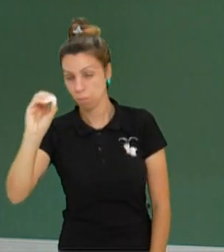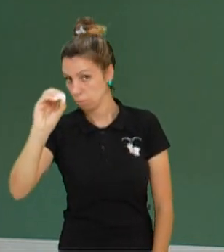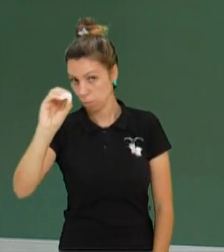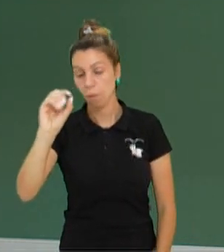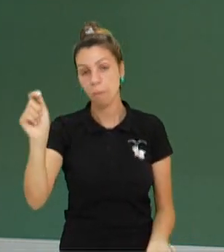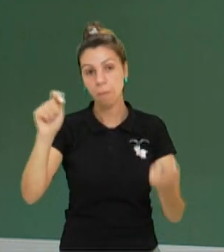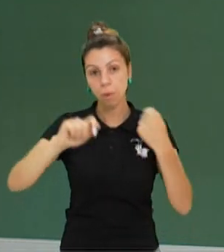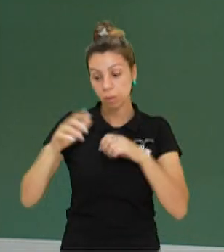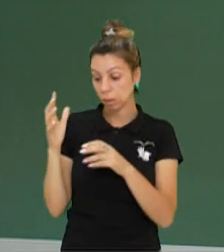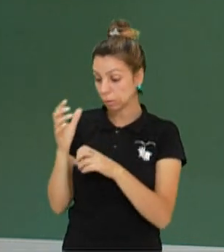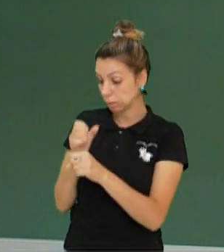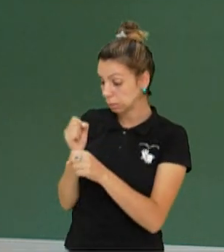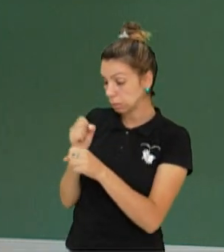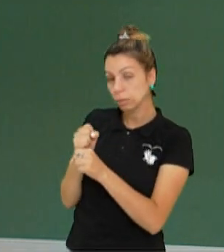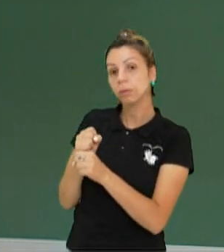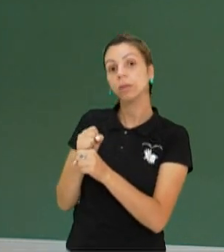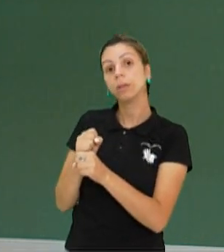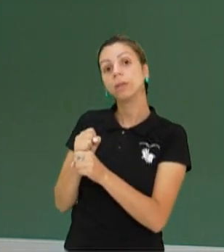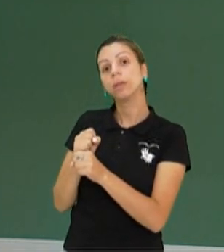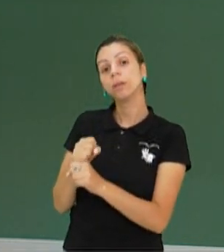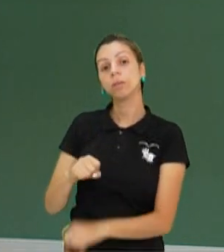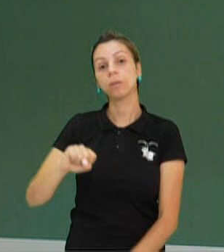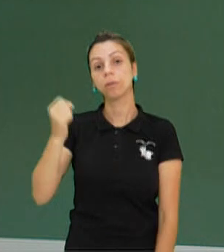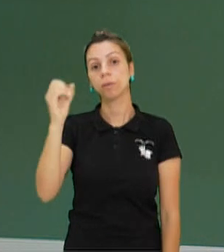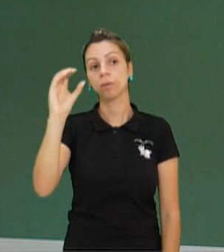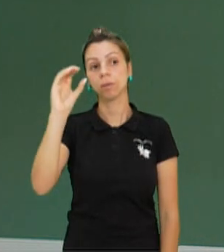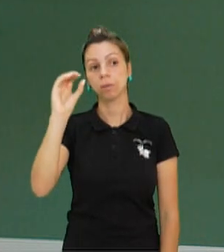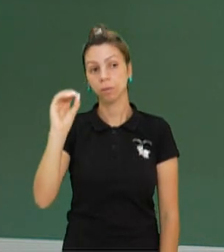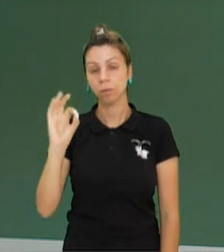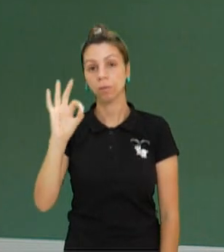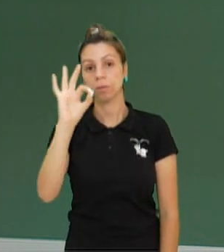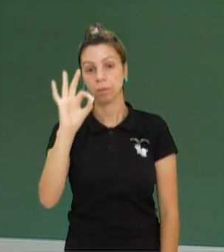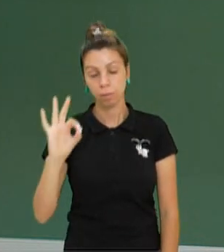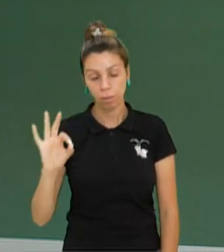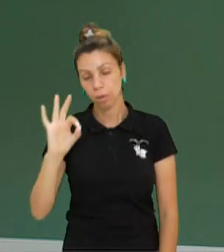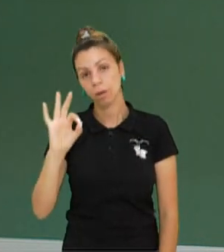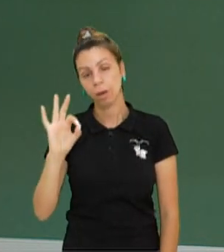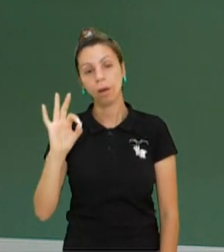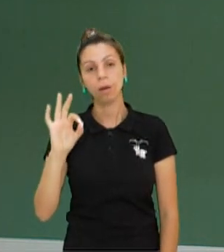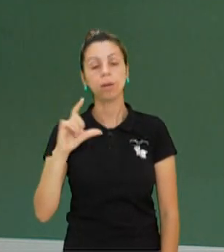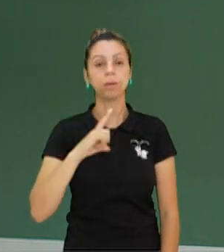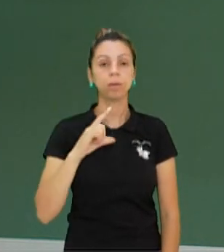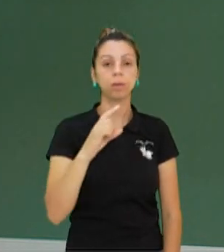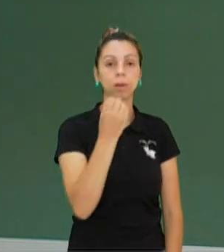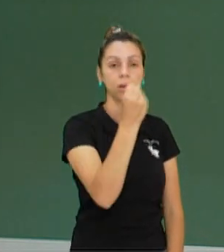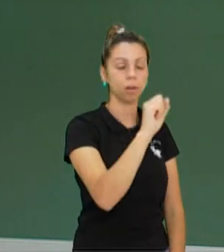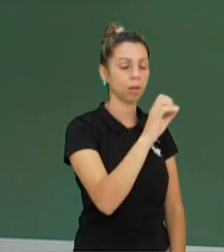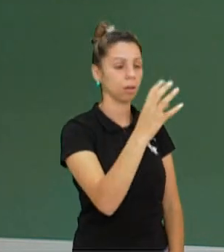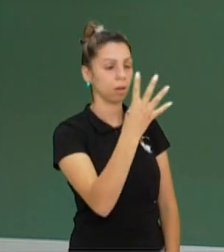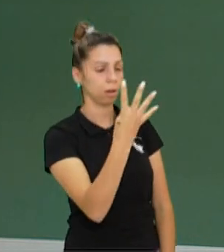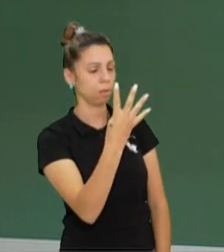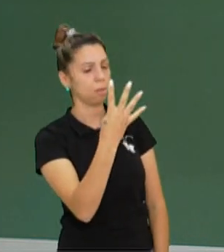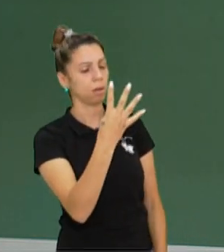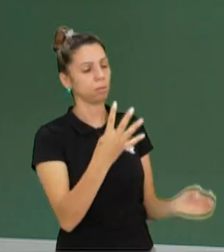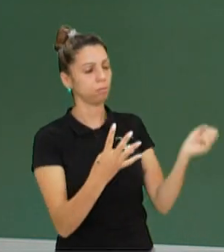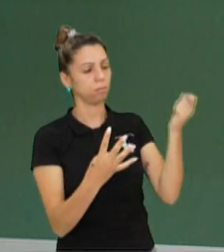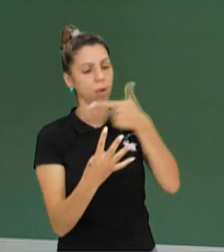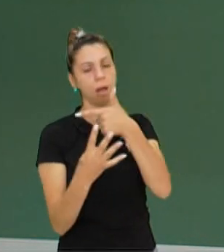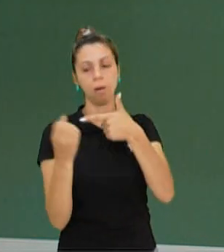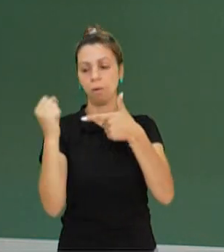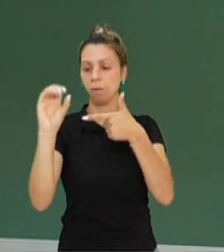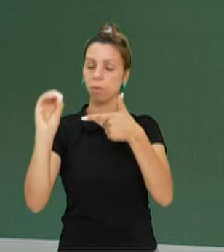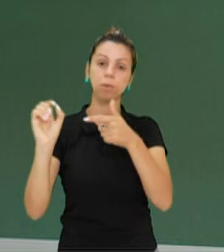tenho que calcular que 80% dos 84 litros. Para calcular 80% dos 84, o que eu